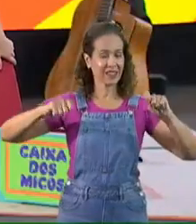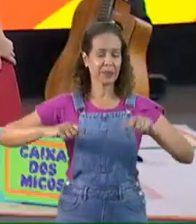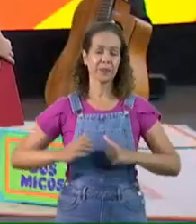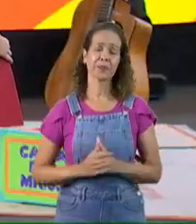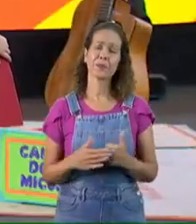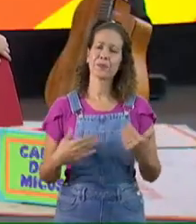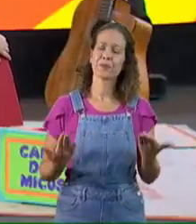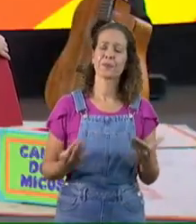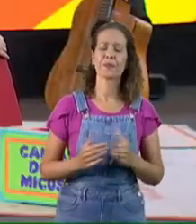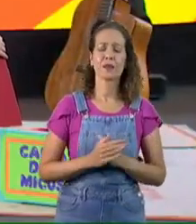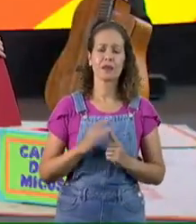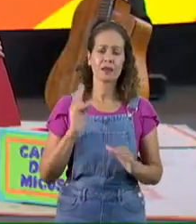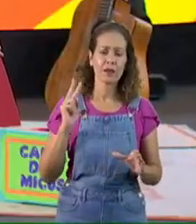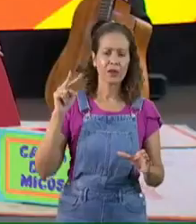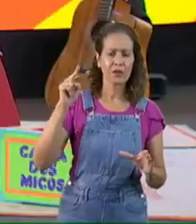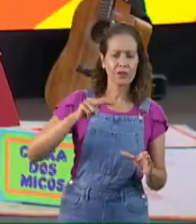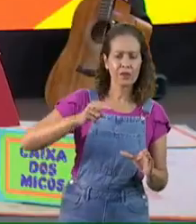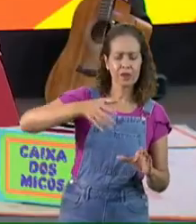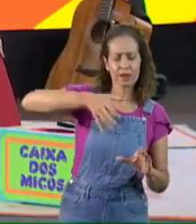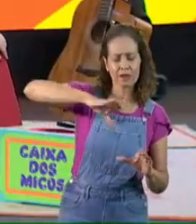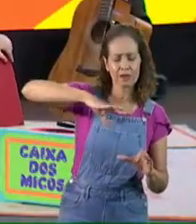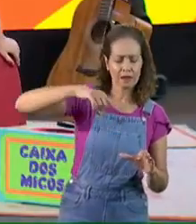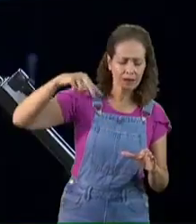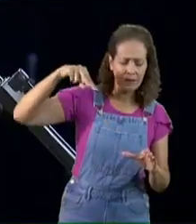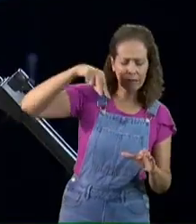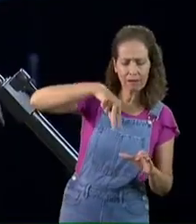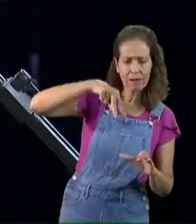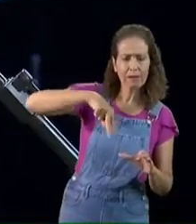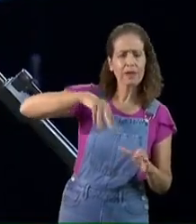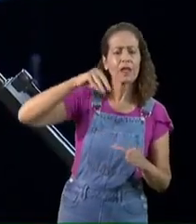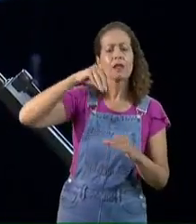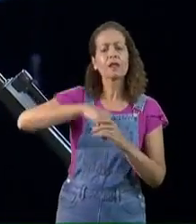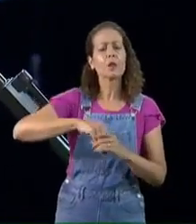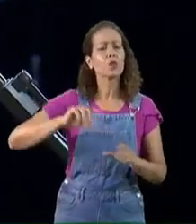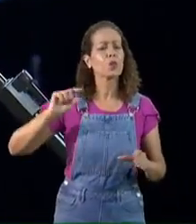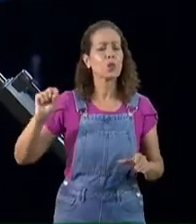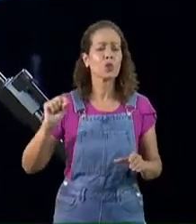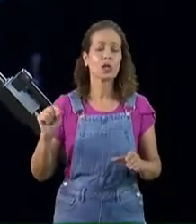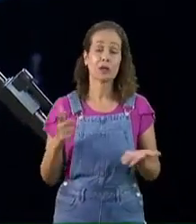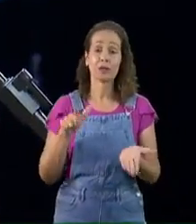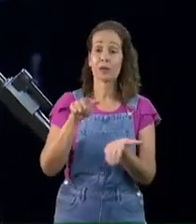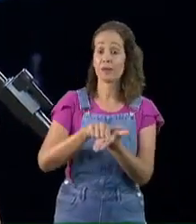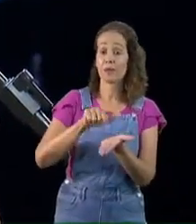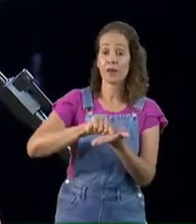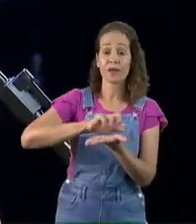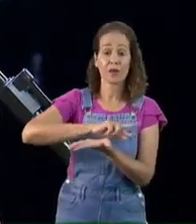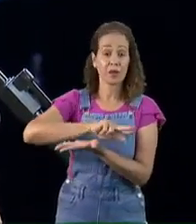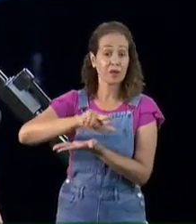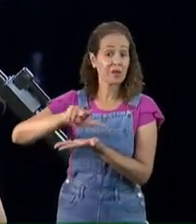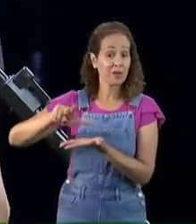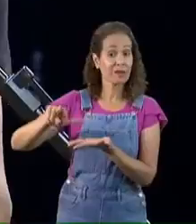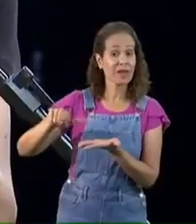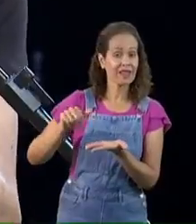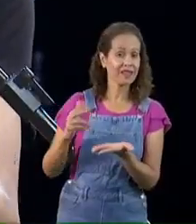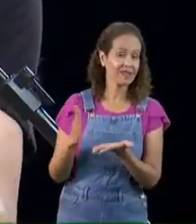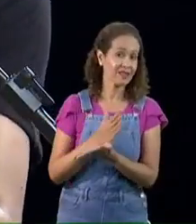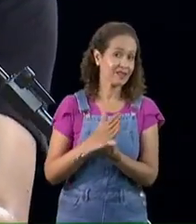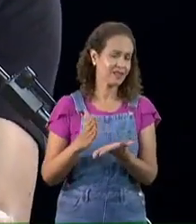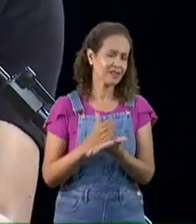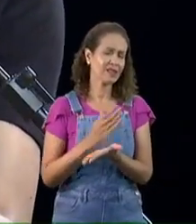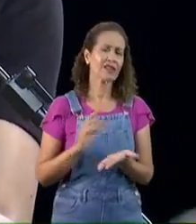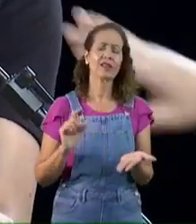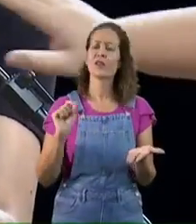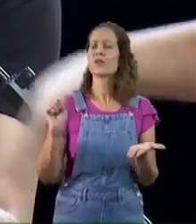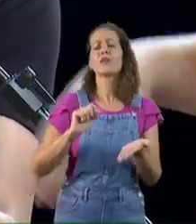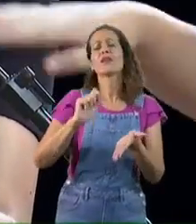vi que aí dentro desse pote, abre ele, Tio Luan, e mostra para as crianças lá de casa. Tem alguns papeizinhos aí dentro, né? Sim. E o que que